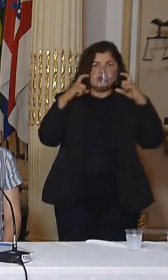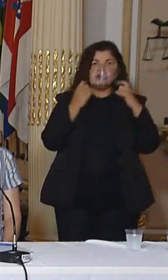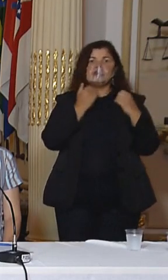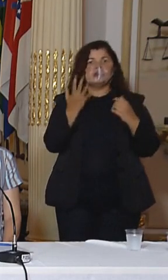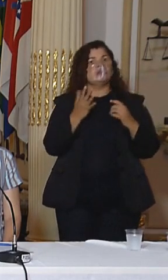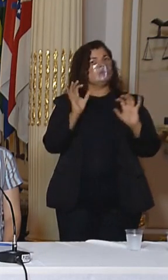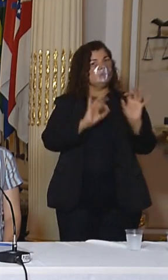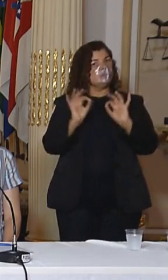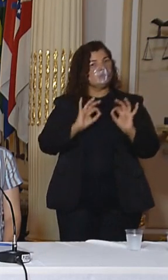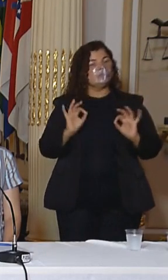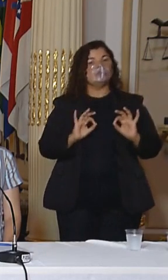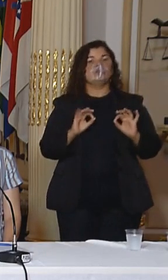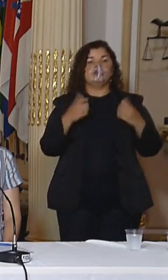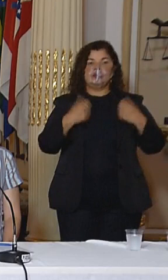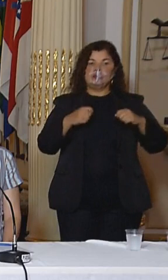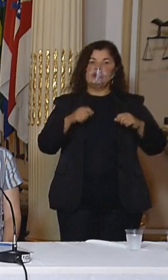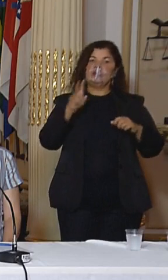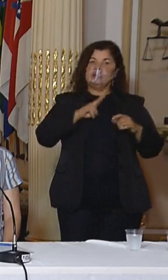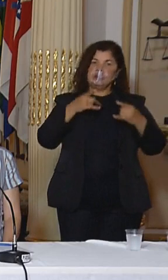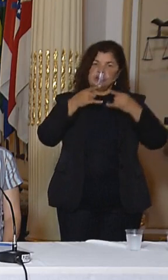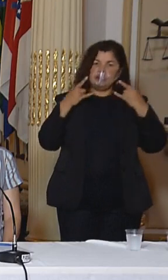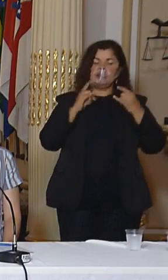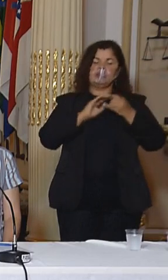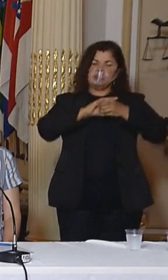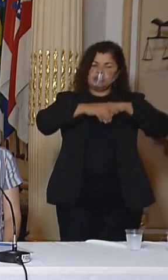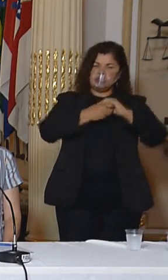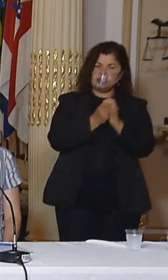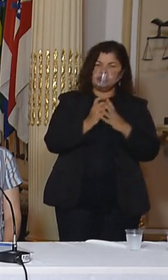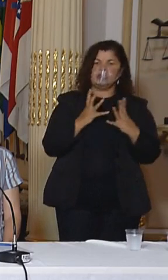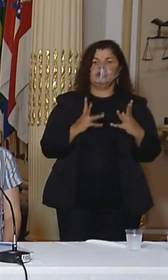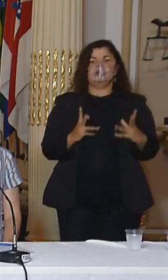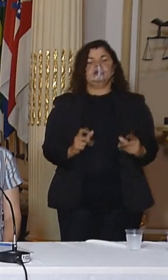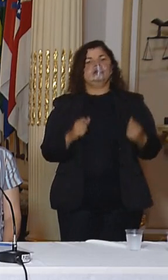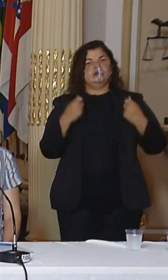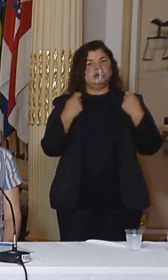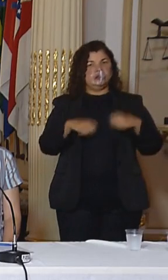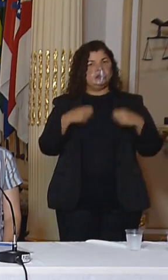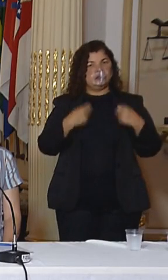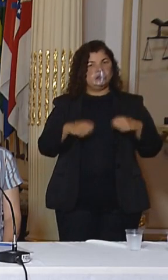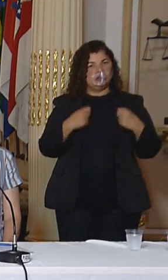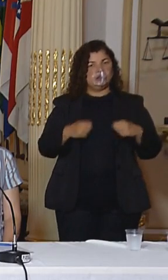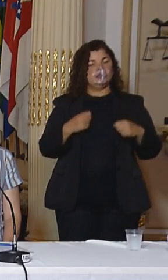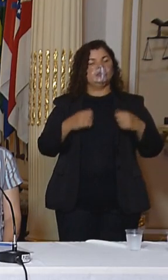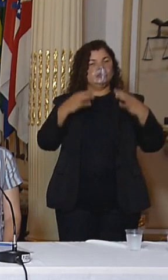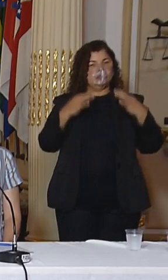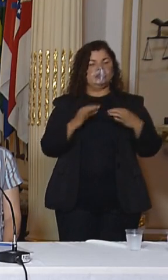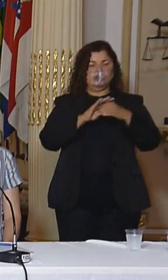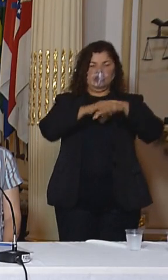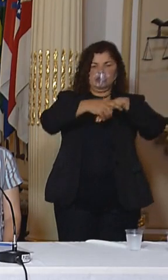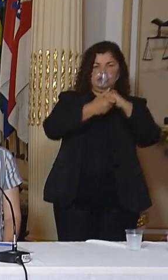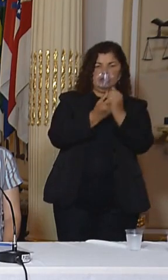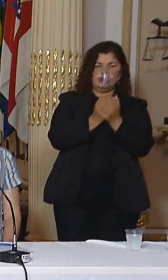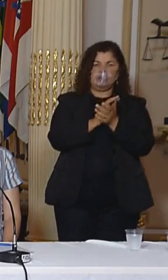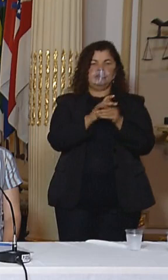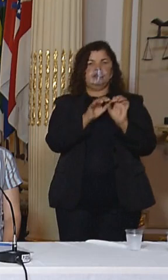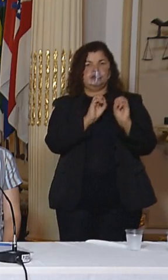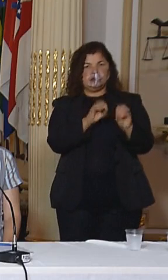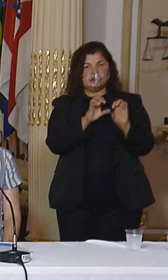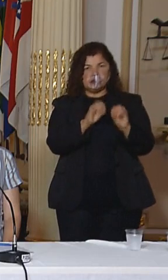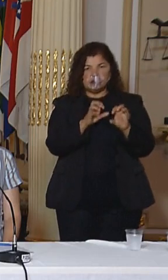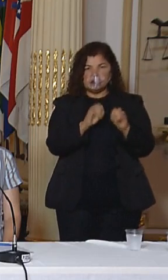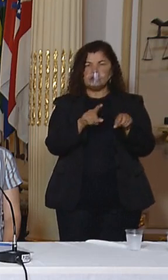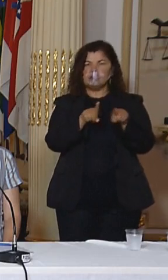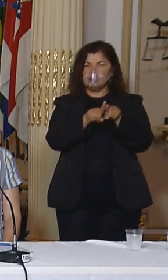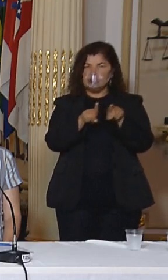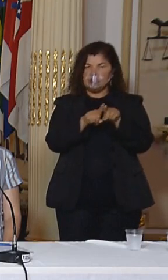que usar máscara, tem que cuidar da higiene pessoal, tem que lavar as mãos de forma adequada, como a gente sempre disse aqui,